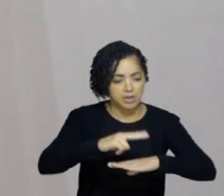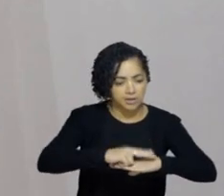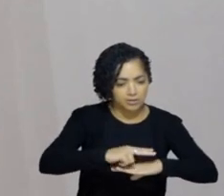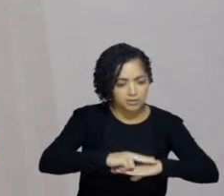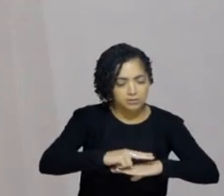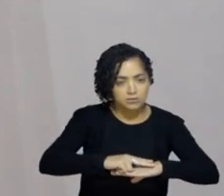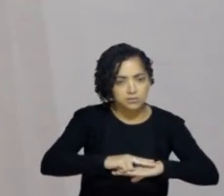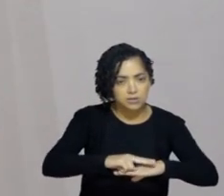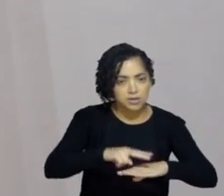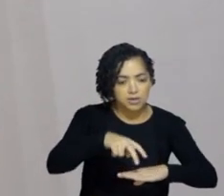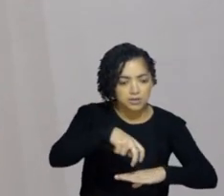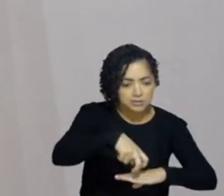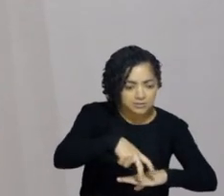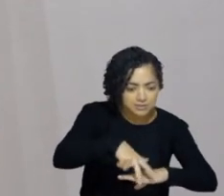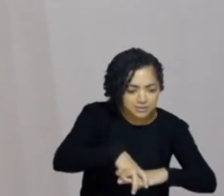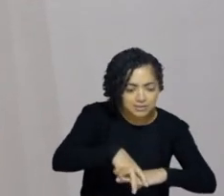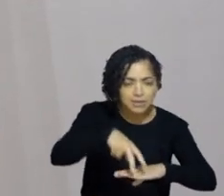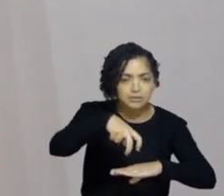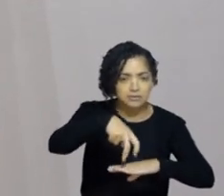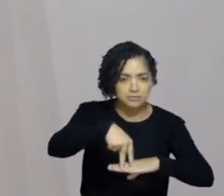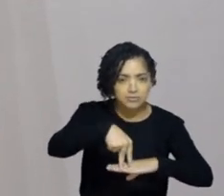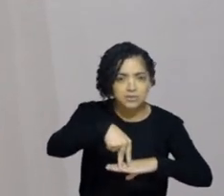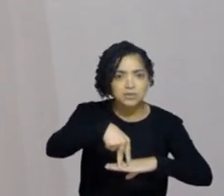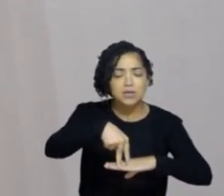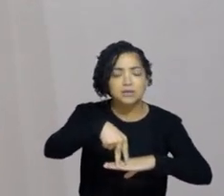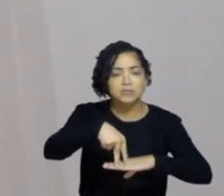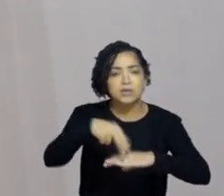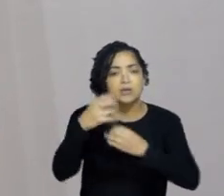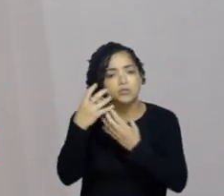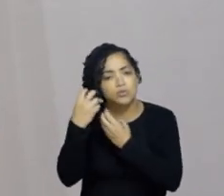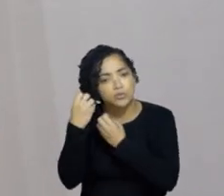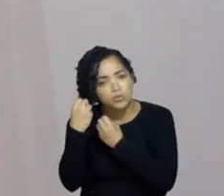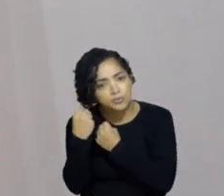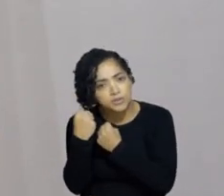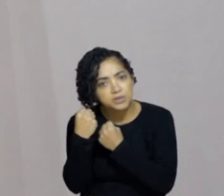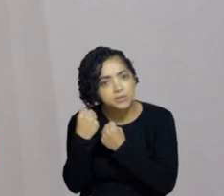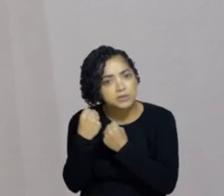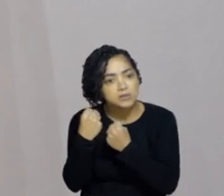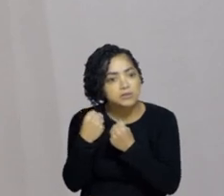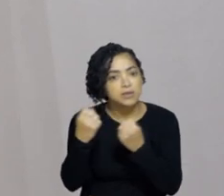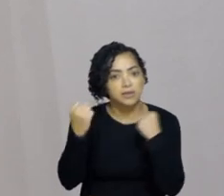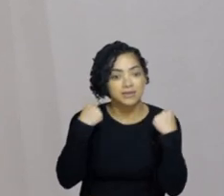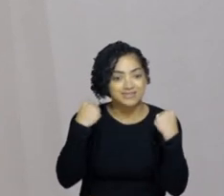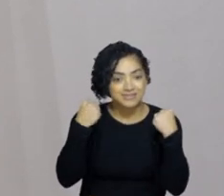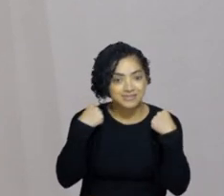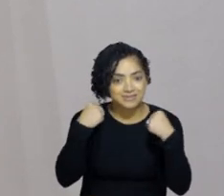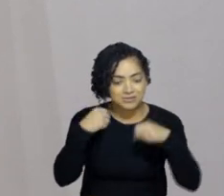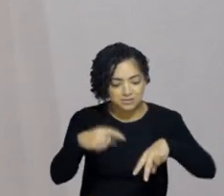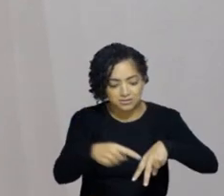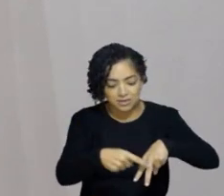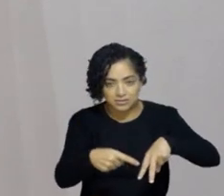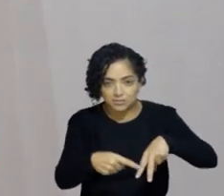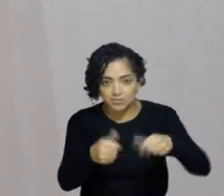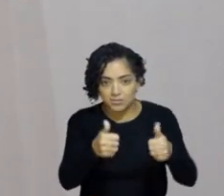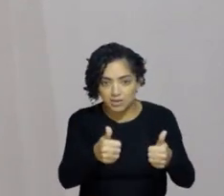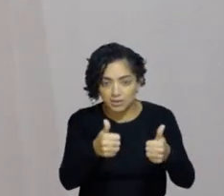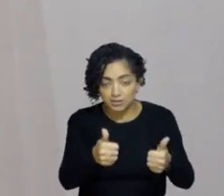sentar, levantar, para comer, para poder dormir, fazer exercício para as pernas. E daí, por exemplo, o pessoal vai